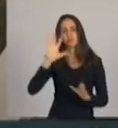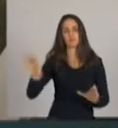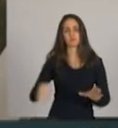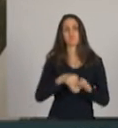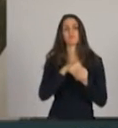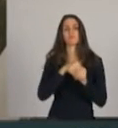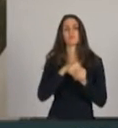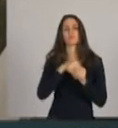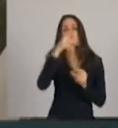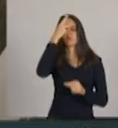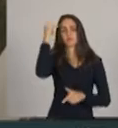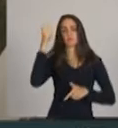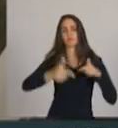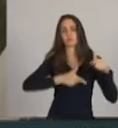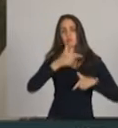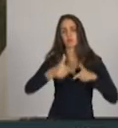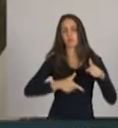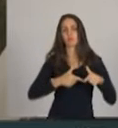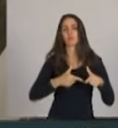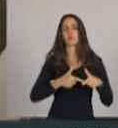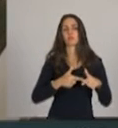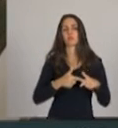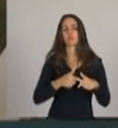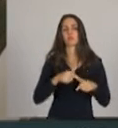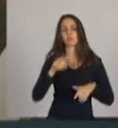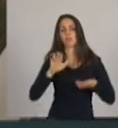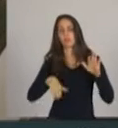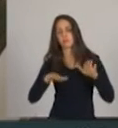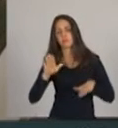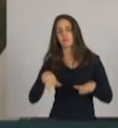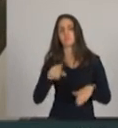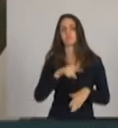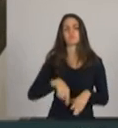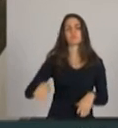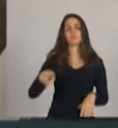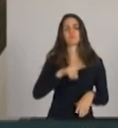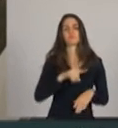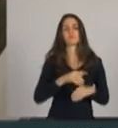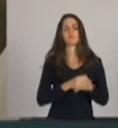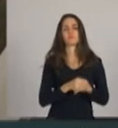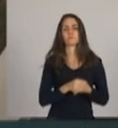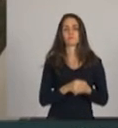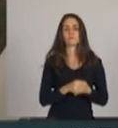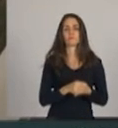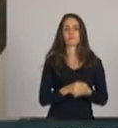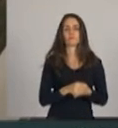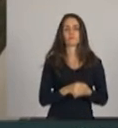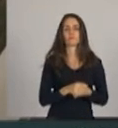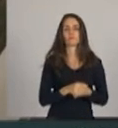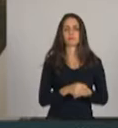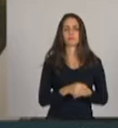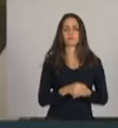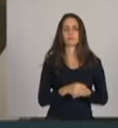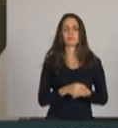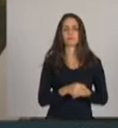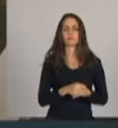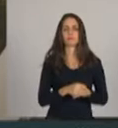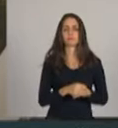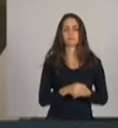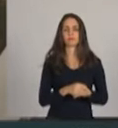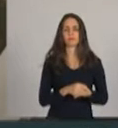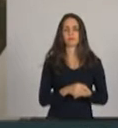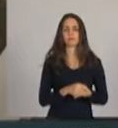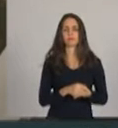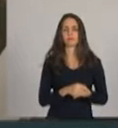esses trabalhadores que muitas vezes, em função do